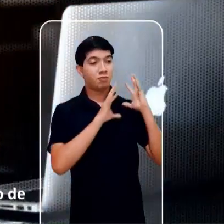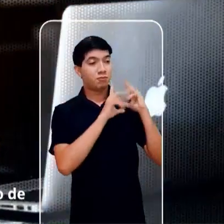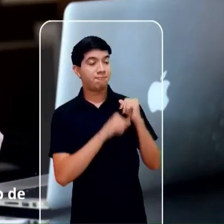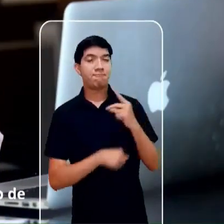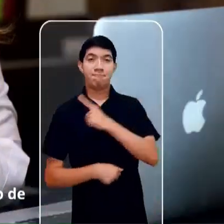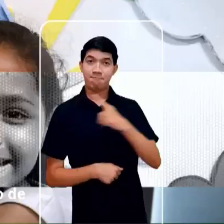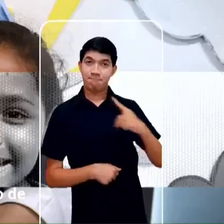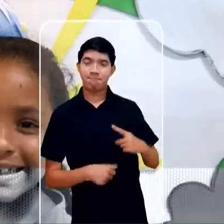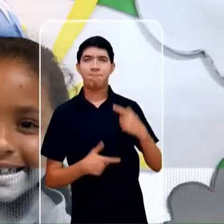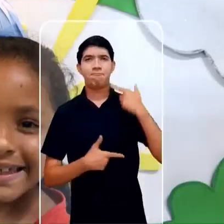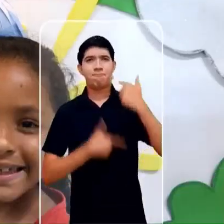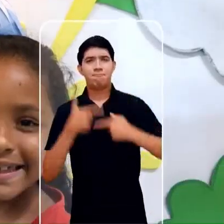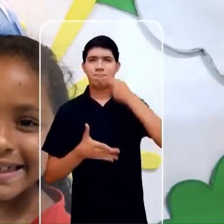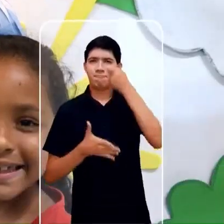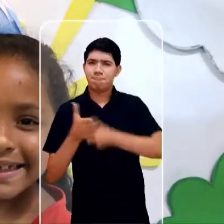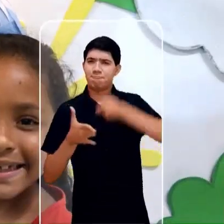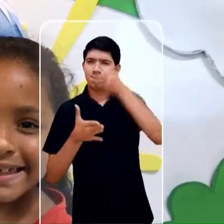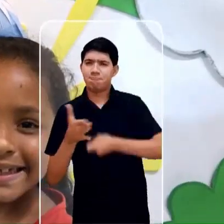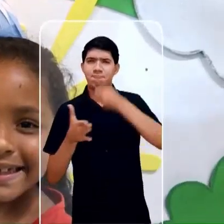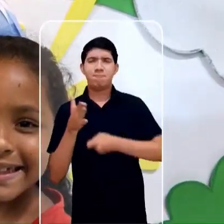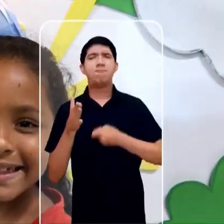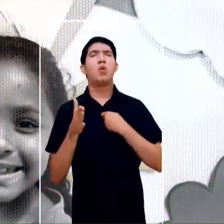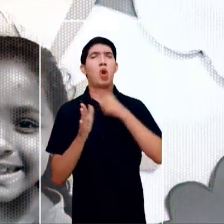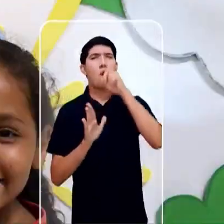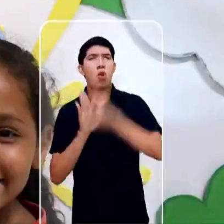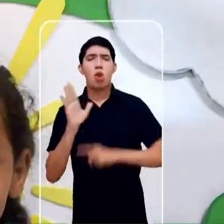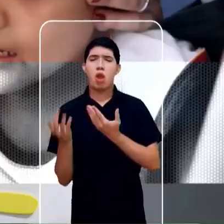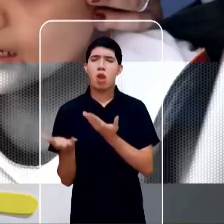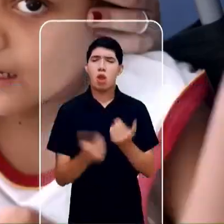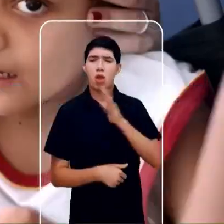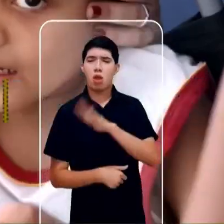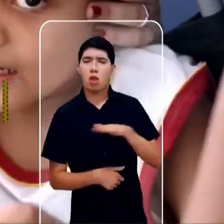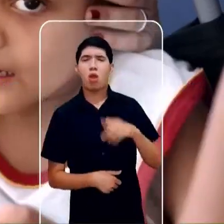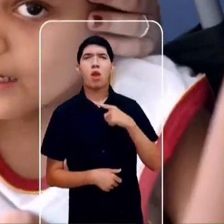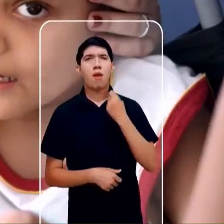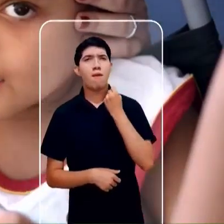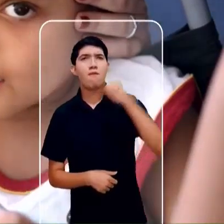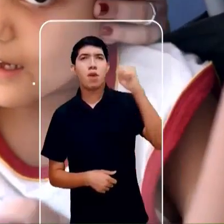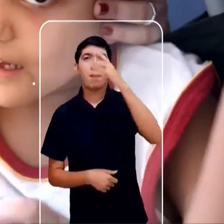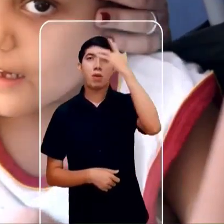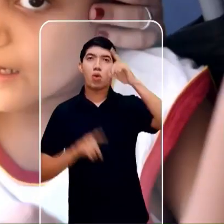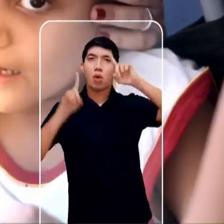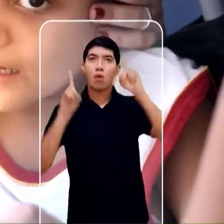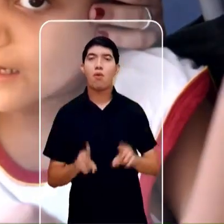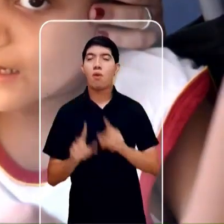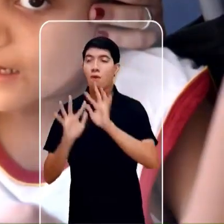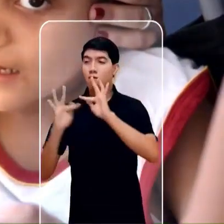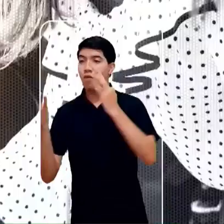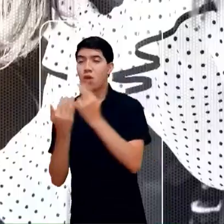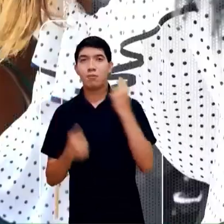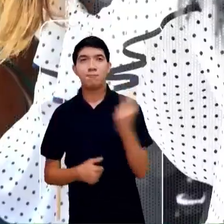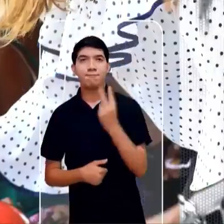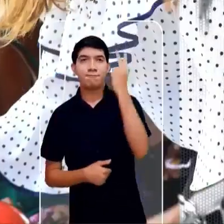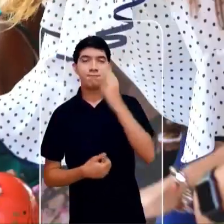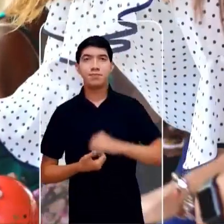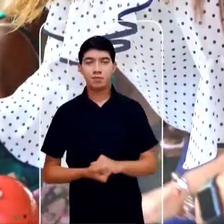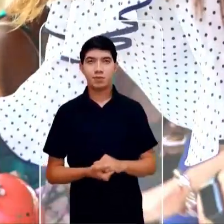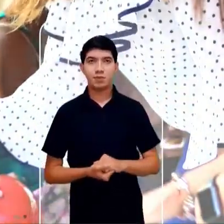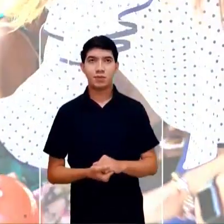como deputada tem sido de intensa luta pelos direitos de crianças e adolescentes, defesa das pessoas com deficiência